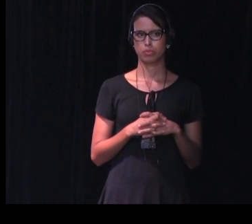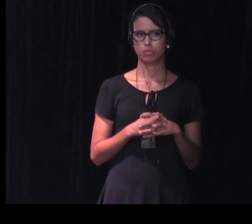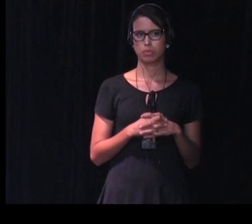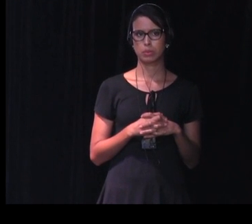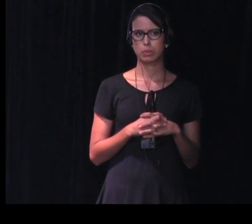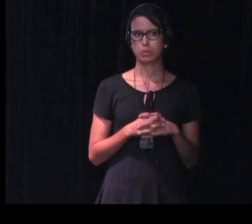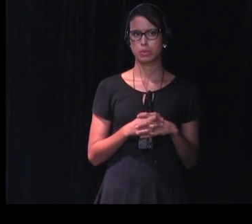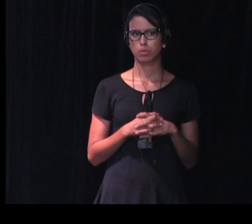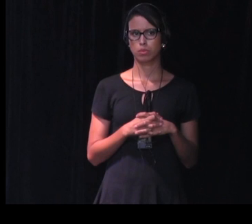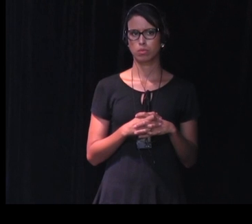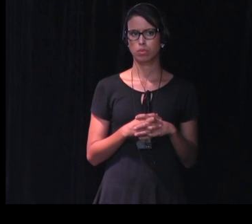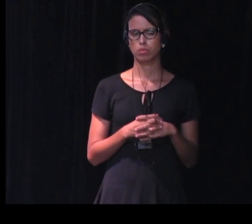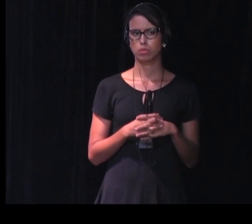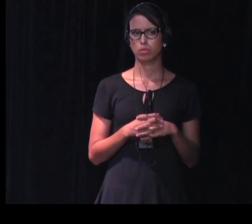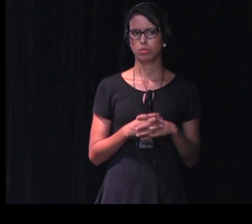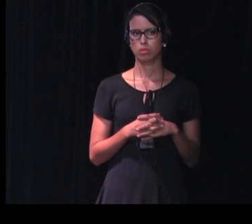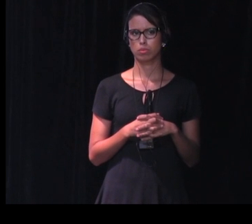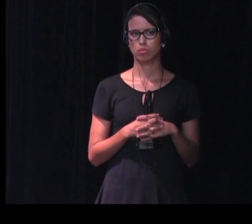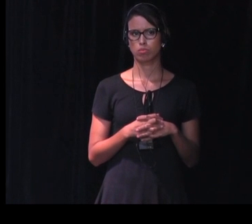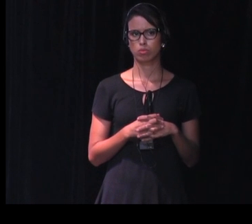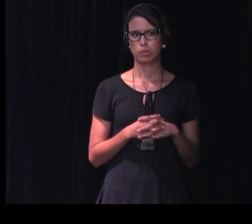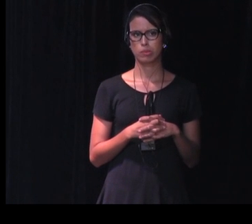que, de uma forma talvez como